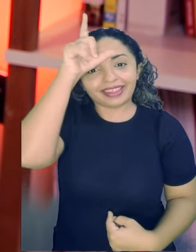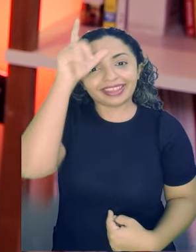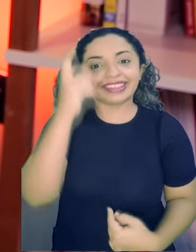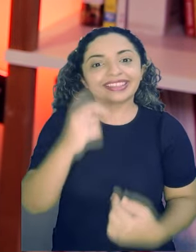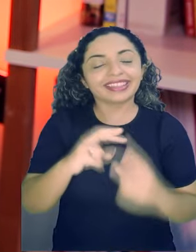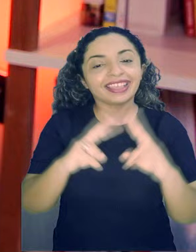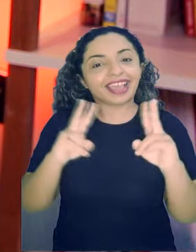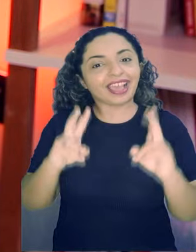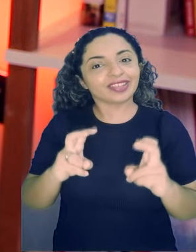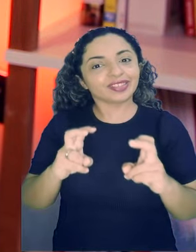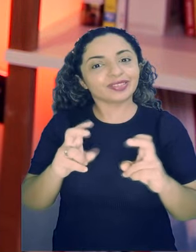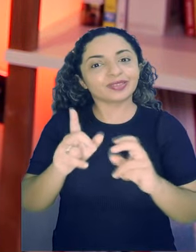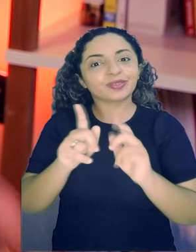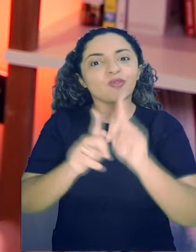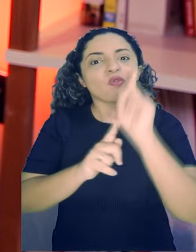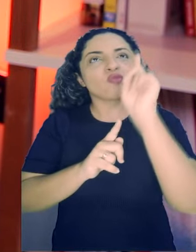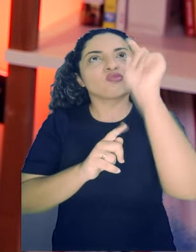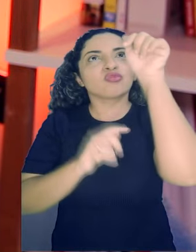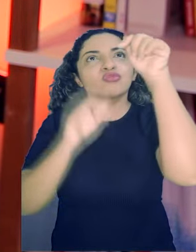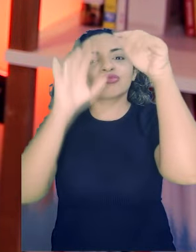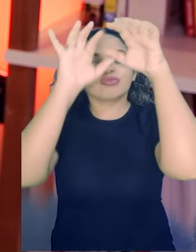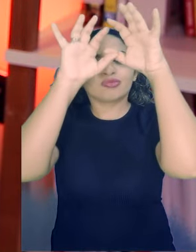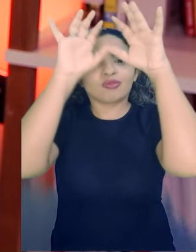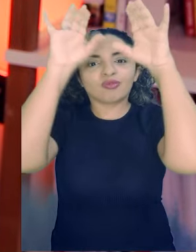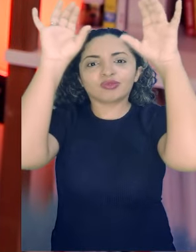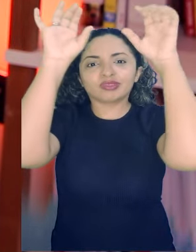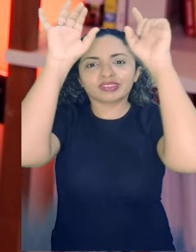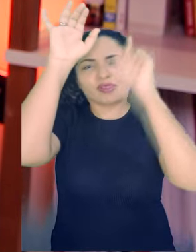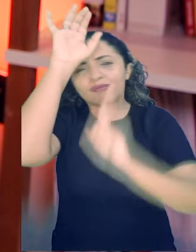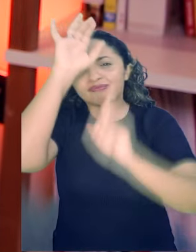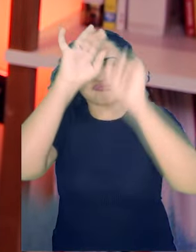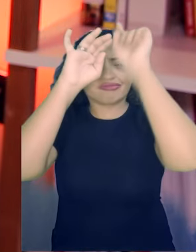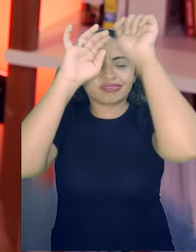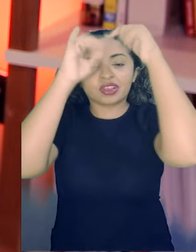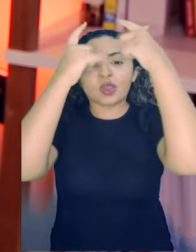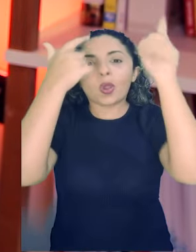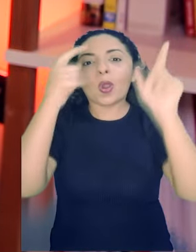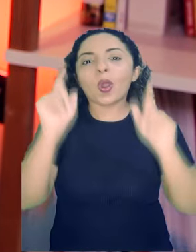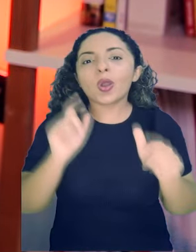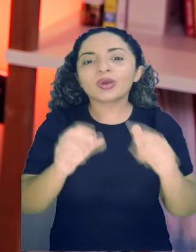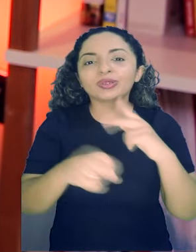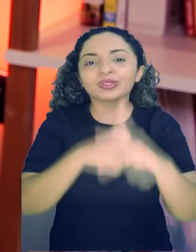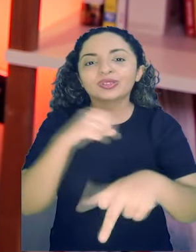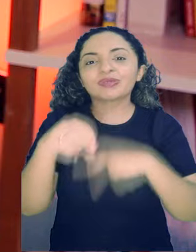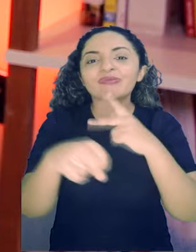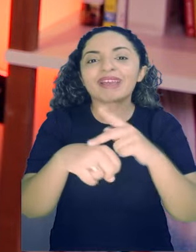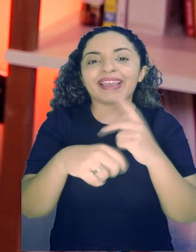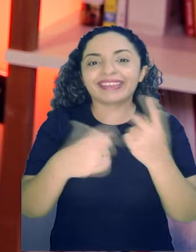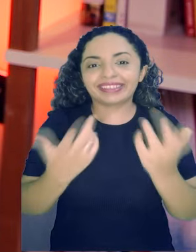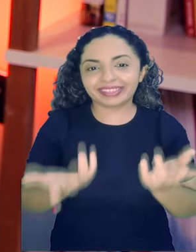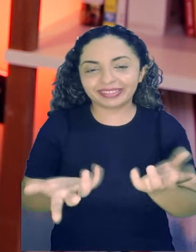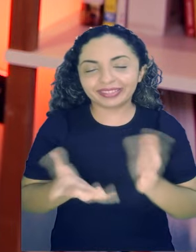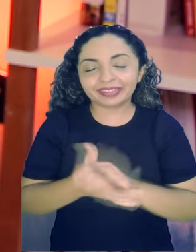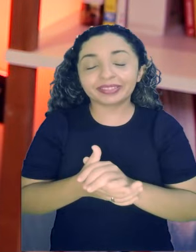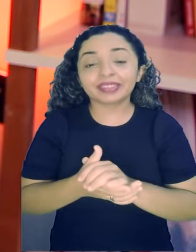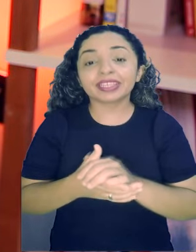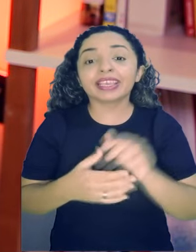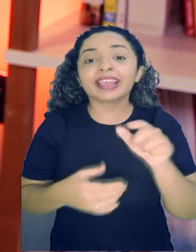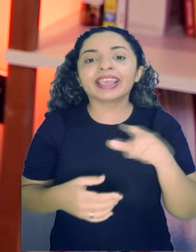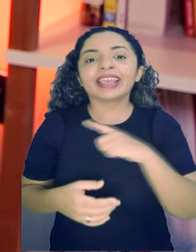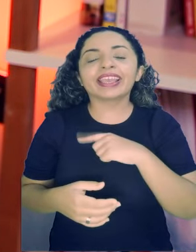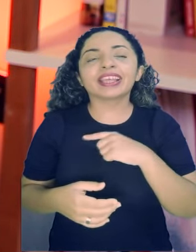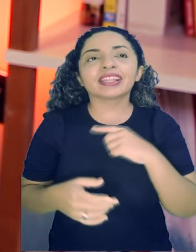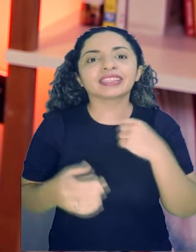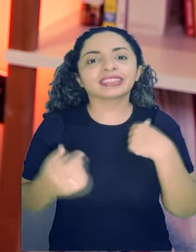na corrida espacial em comparação com Rússia, com os Estados Unidos, com os países da União Europeia. E mais do